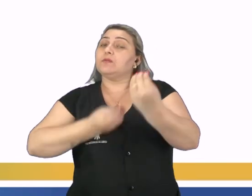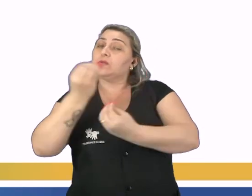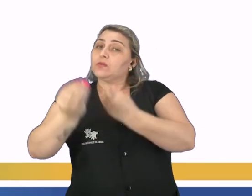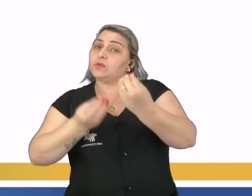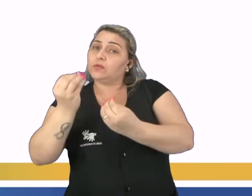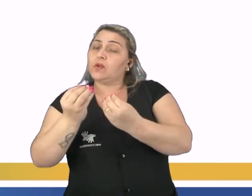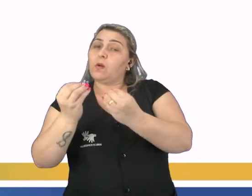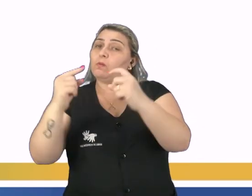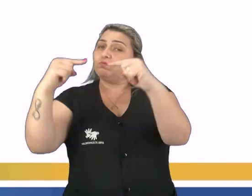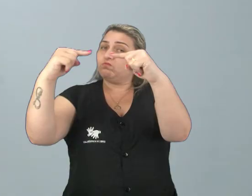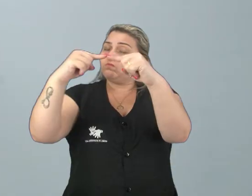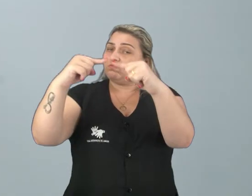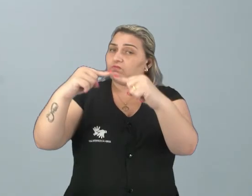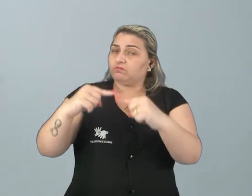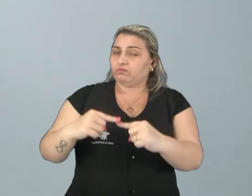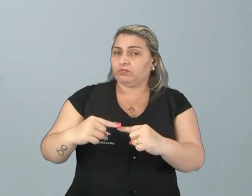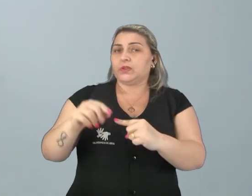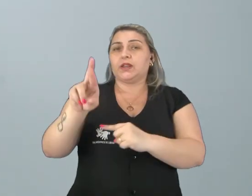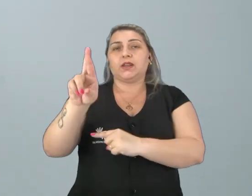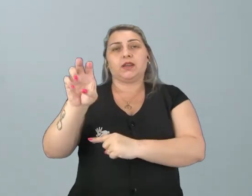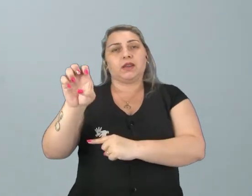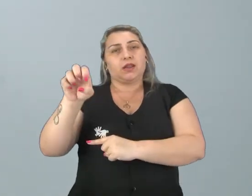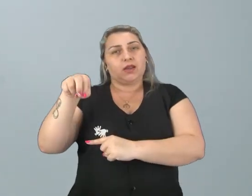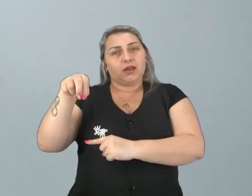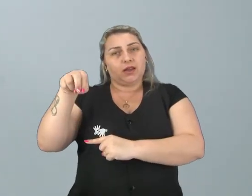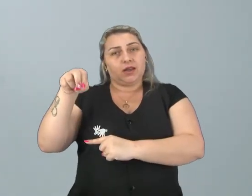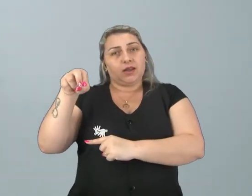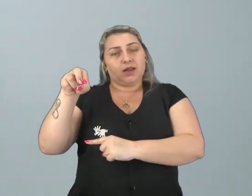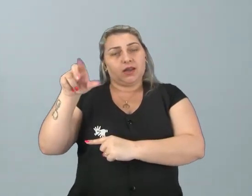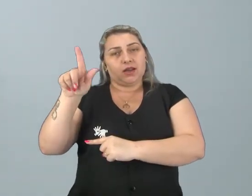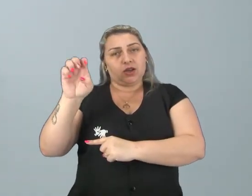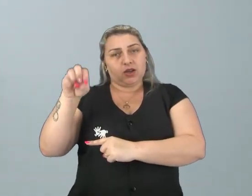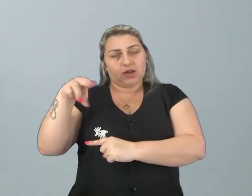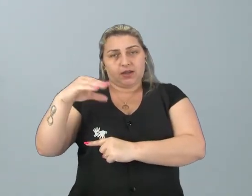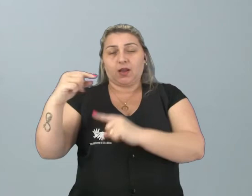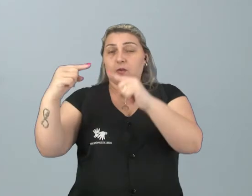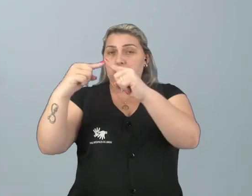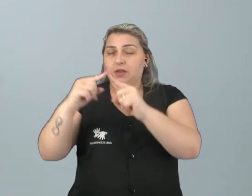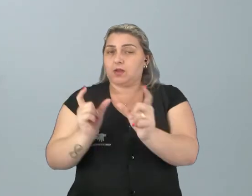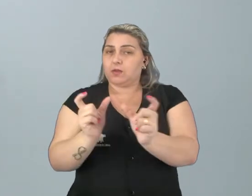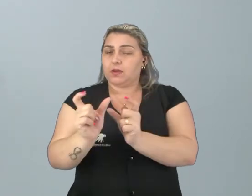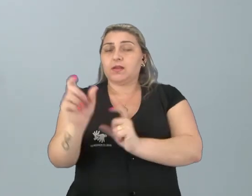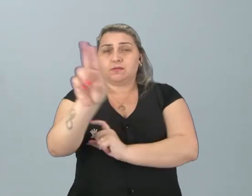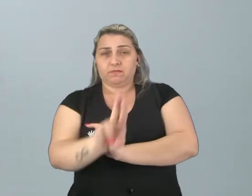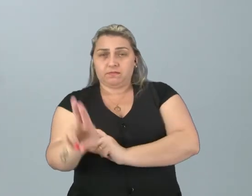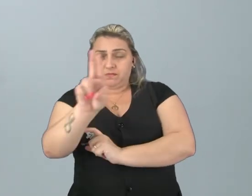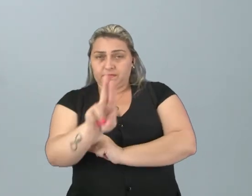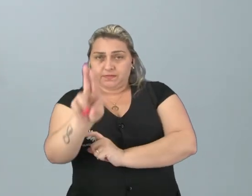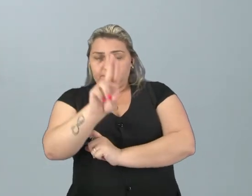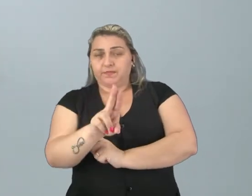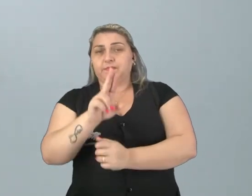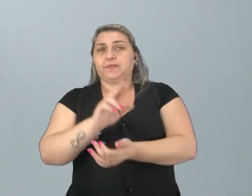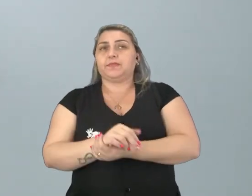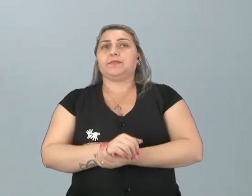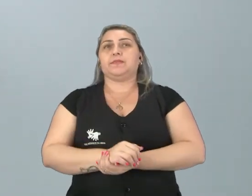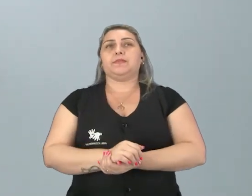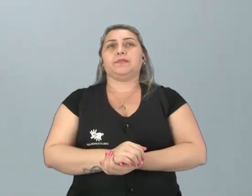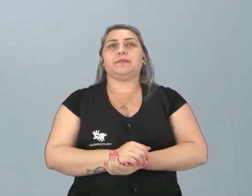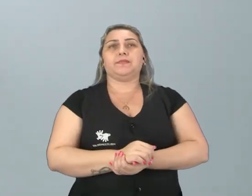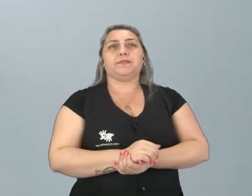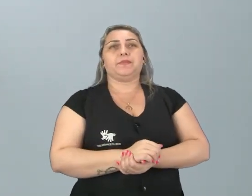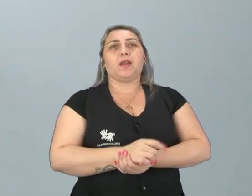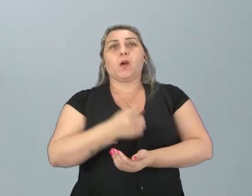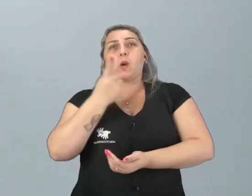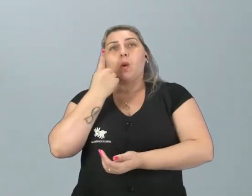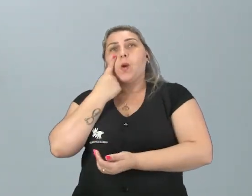má concordância, má regência, má combinação de palavras, é utilizada de maneira não